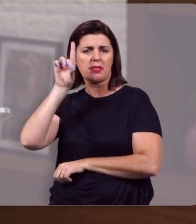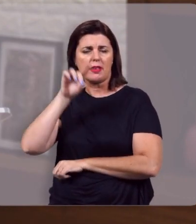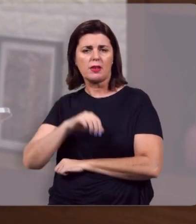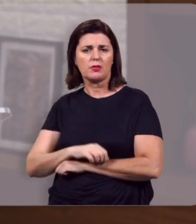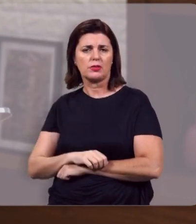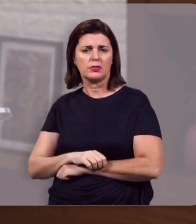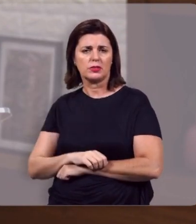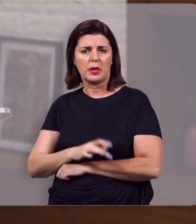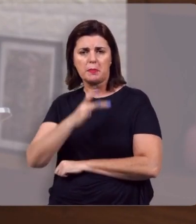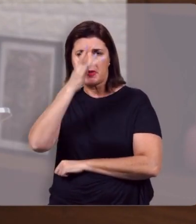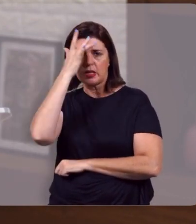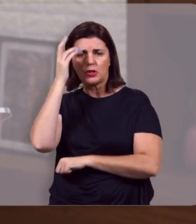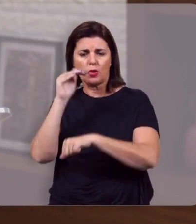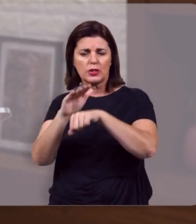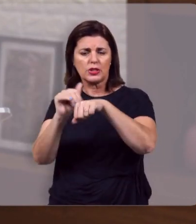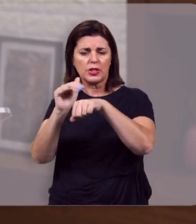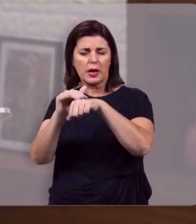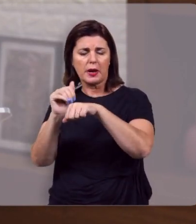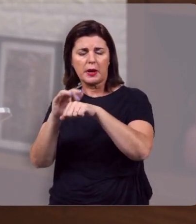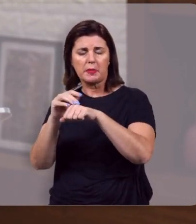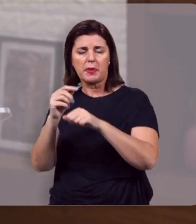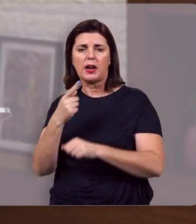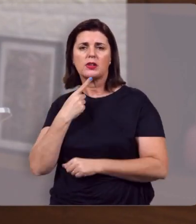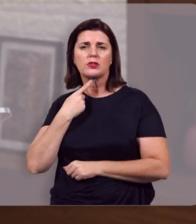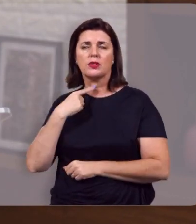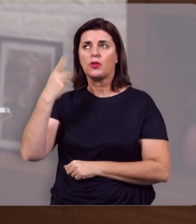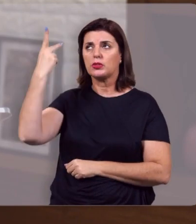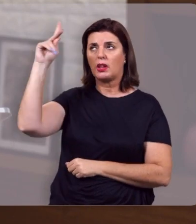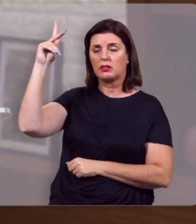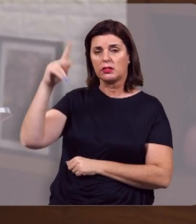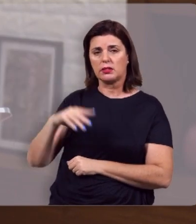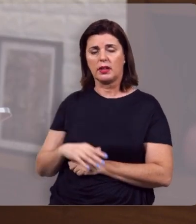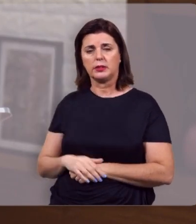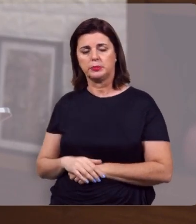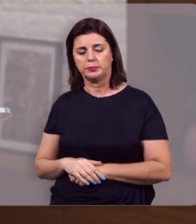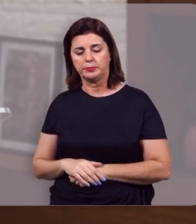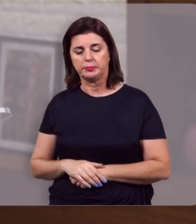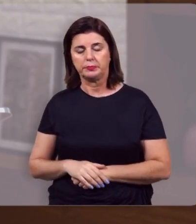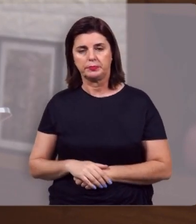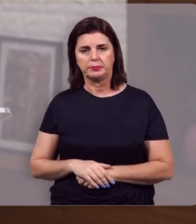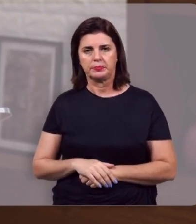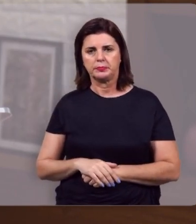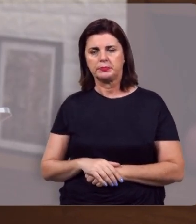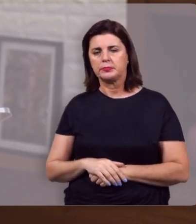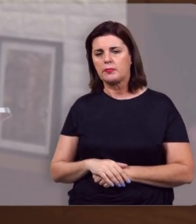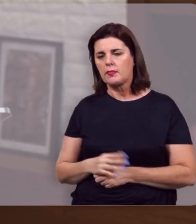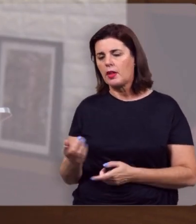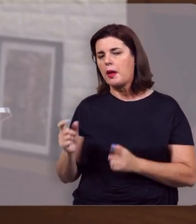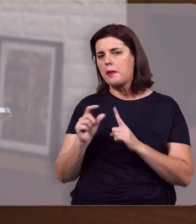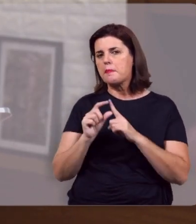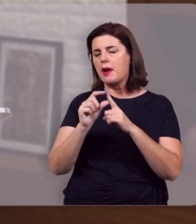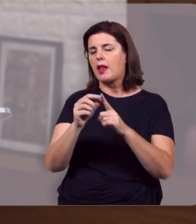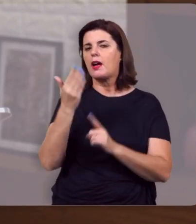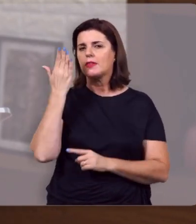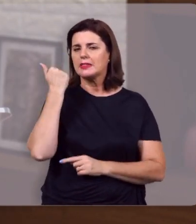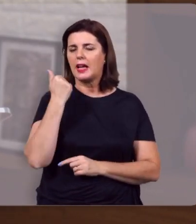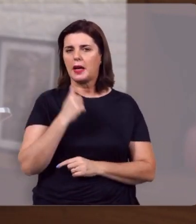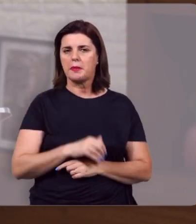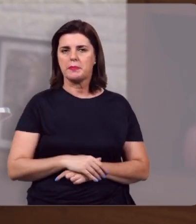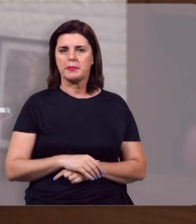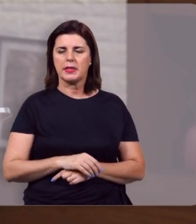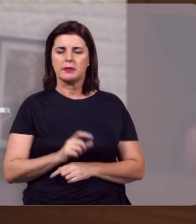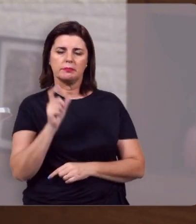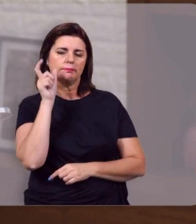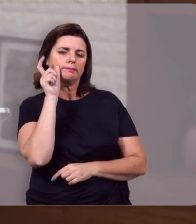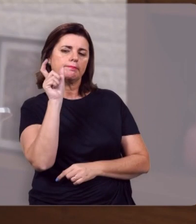amam a Deus, daqueles que são chamados segundo o seu propósito. Esta palavra sabemos